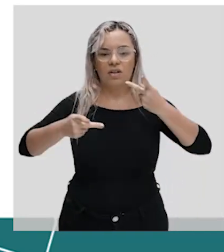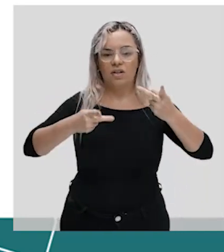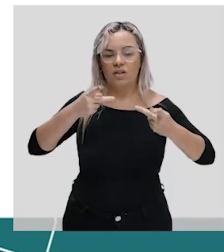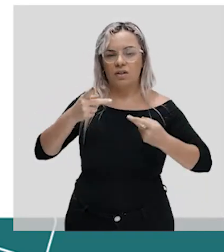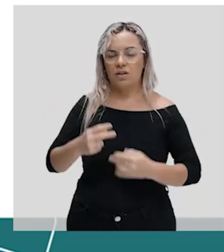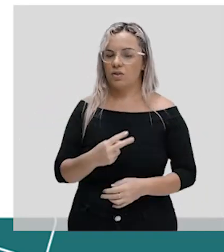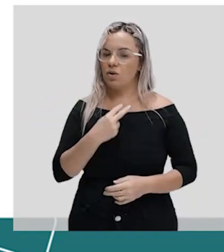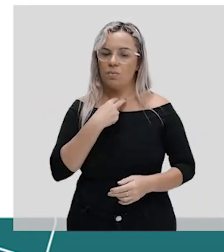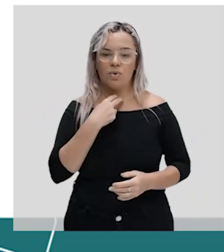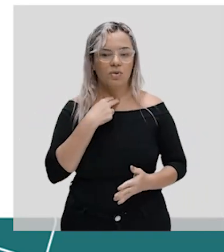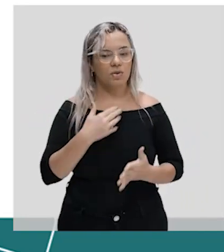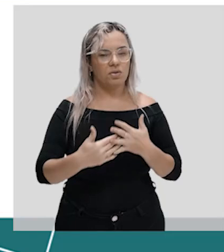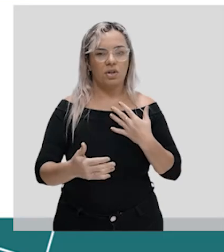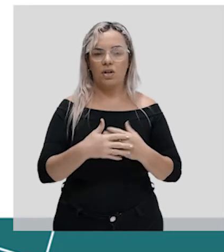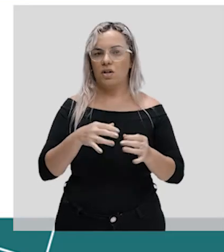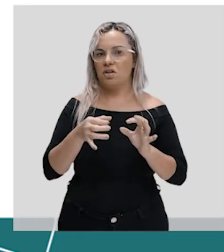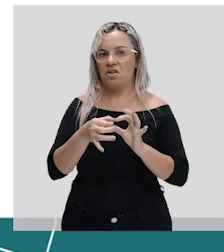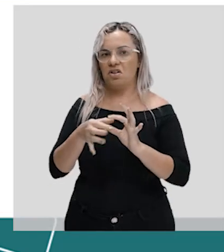desconsiderada como livre e sem